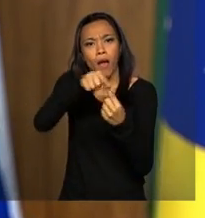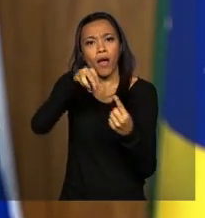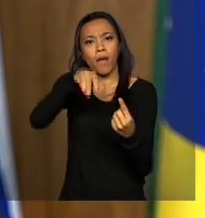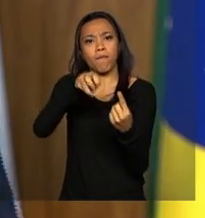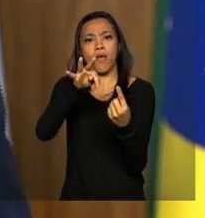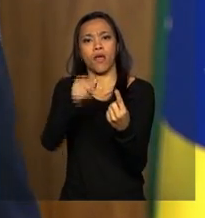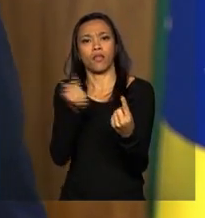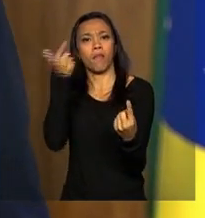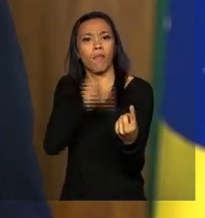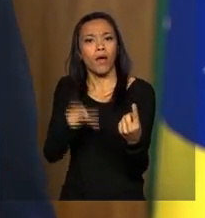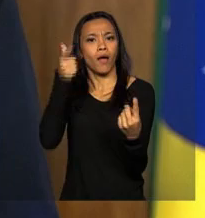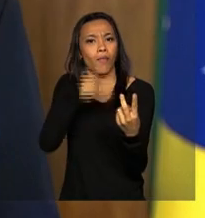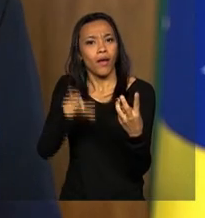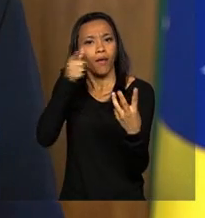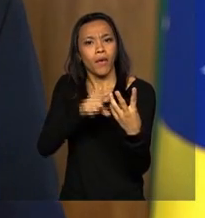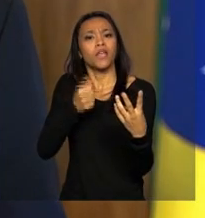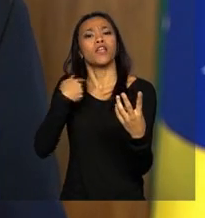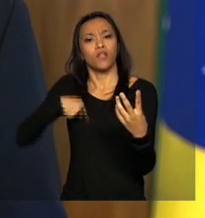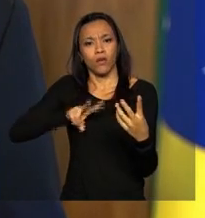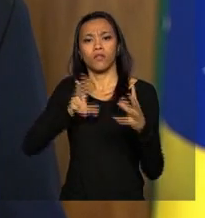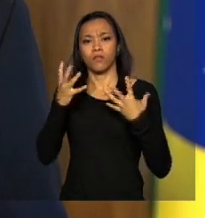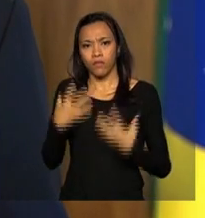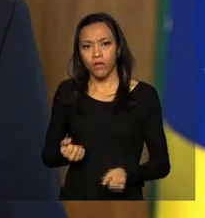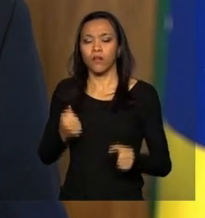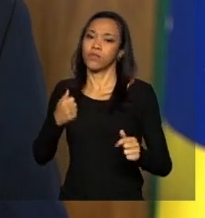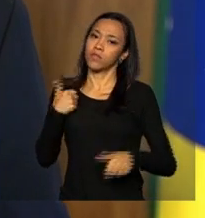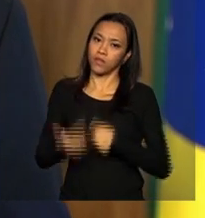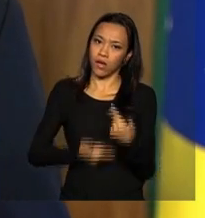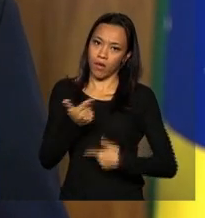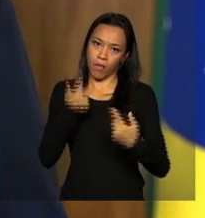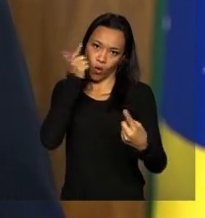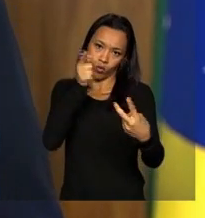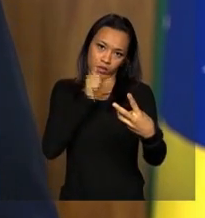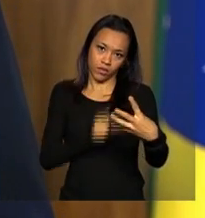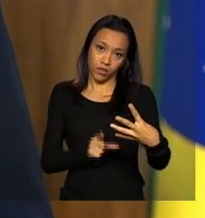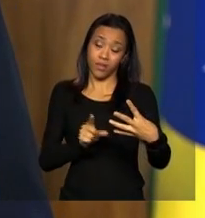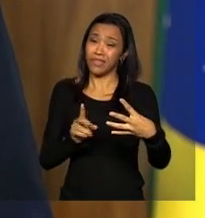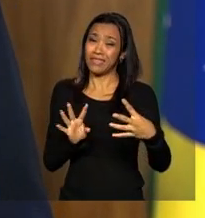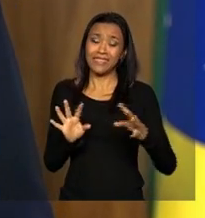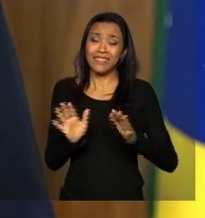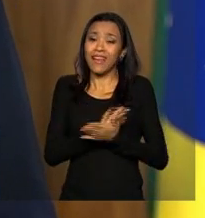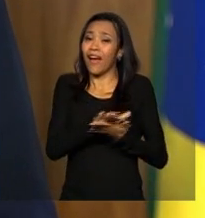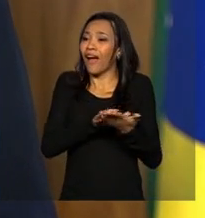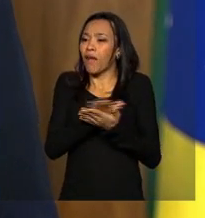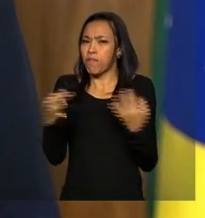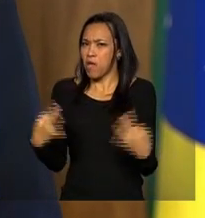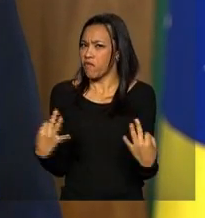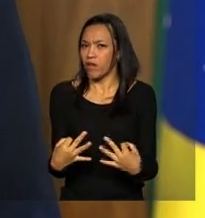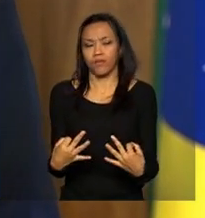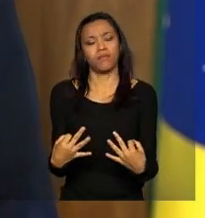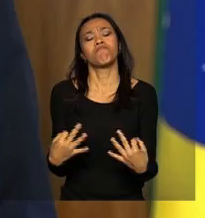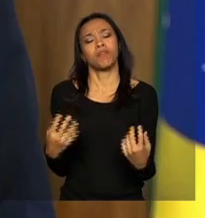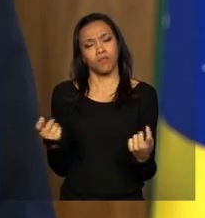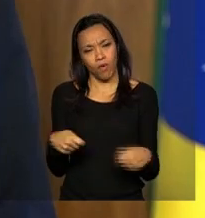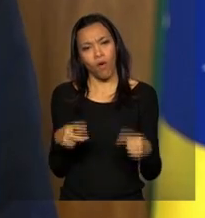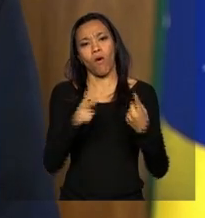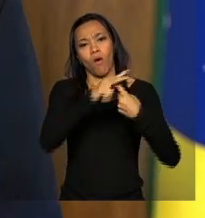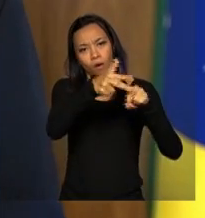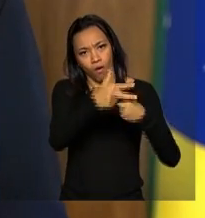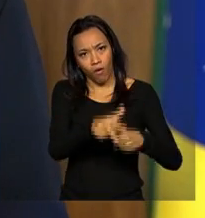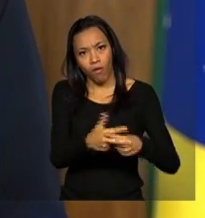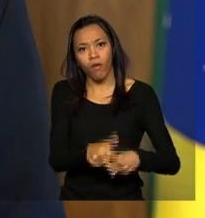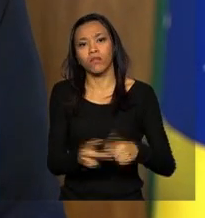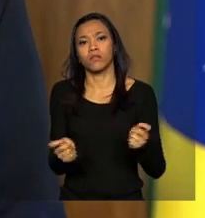comprometemos em trabalhar para isso. Nada é perfeito, mas tudo pode ser aperfeiçoado. Senhora